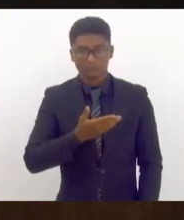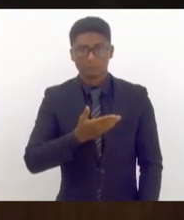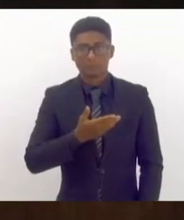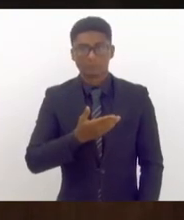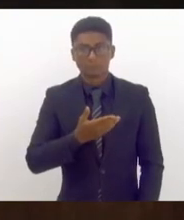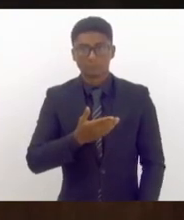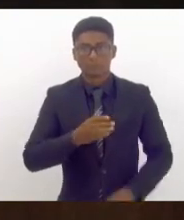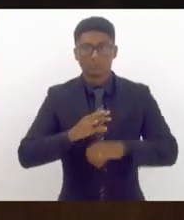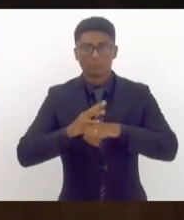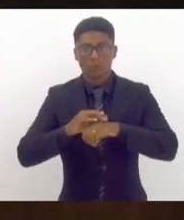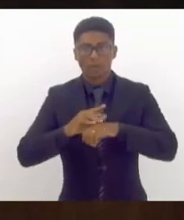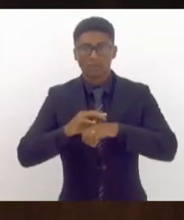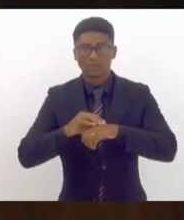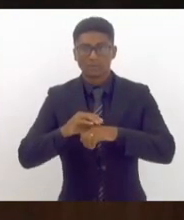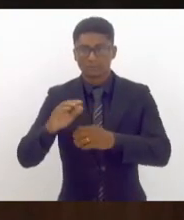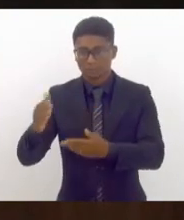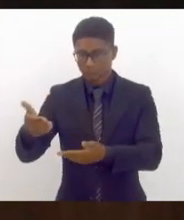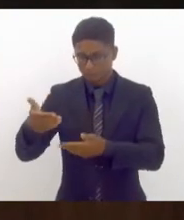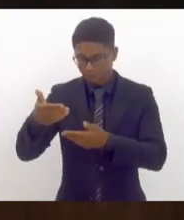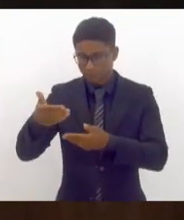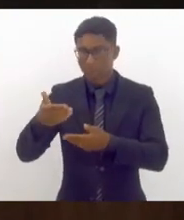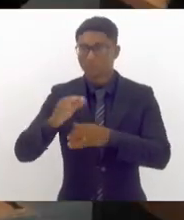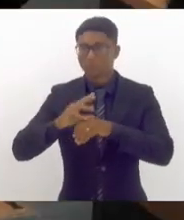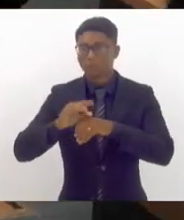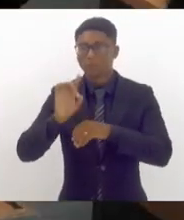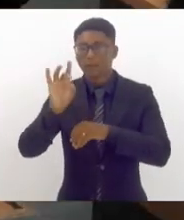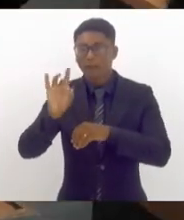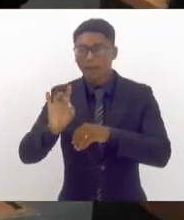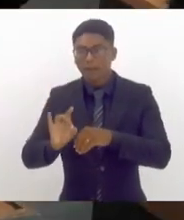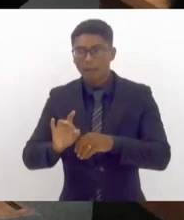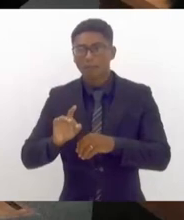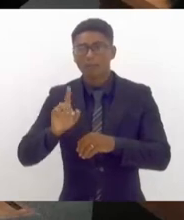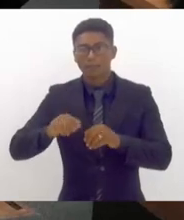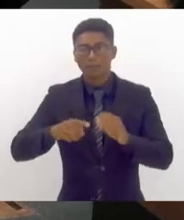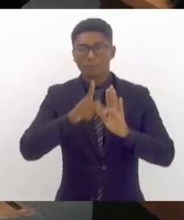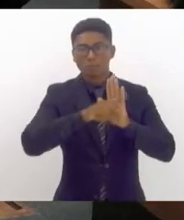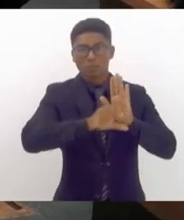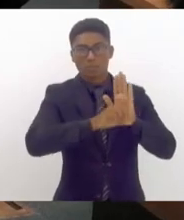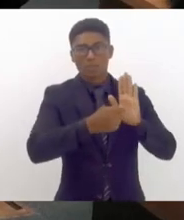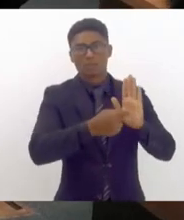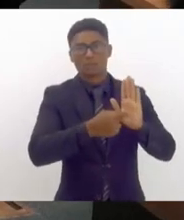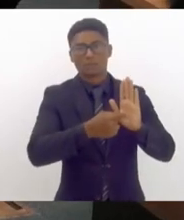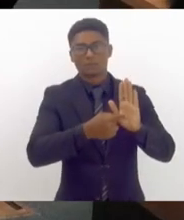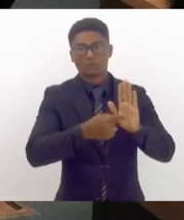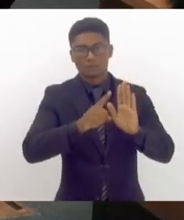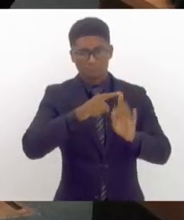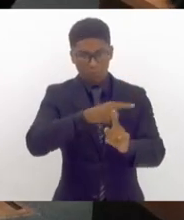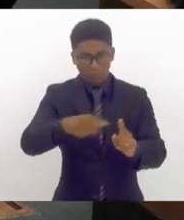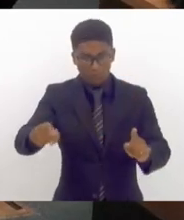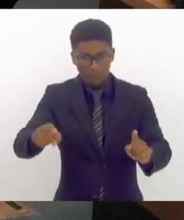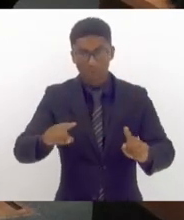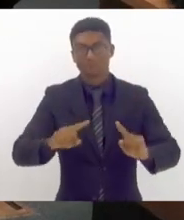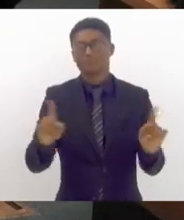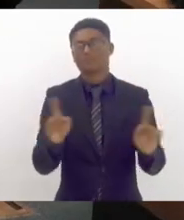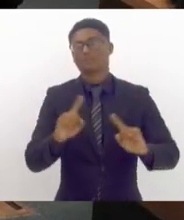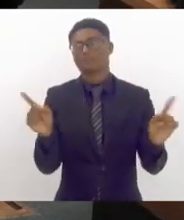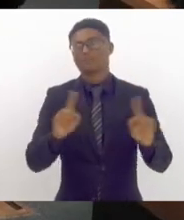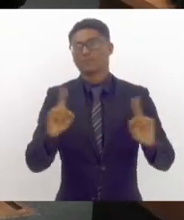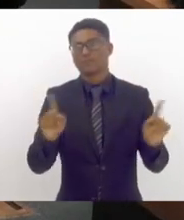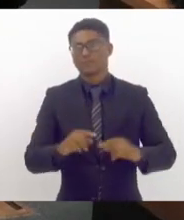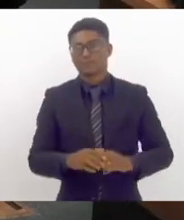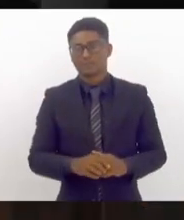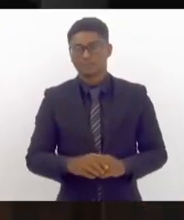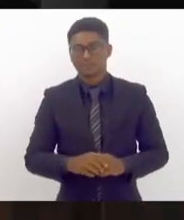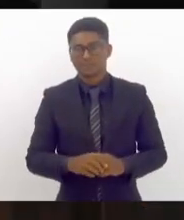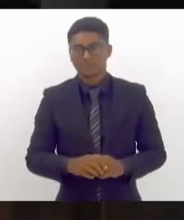das doenças, e cada doença é um projeto de lei. É proibido fazer isso? Não. Não, claro que não. Tá, não. Claro que então, não. Eu estou só chamando a